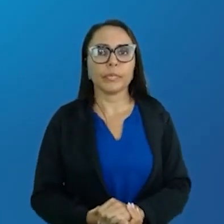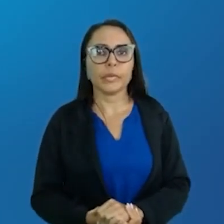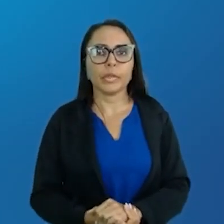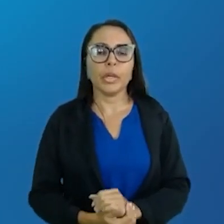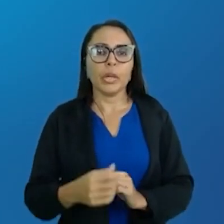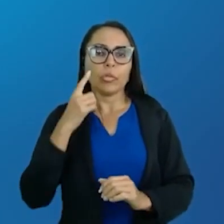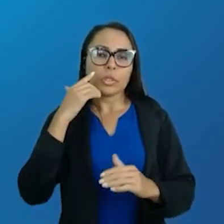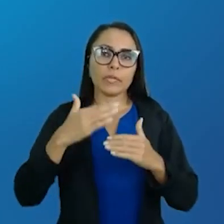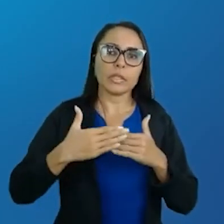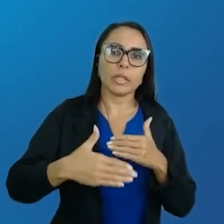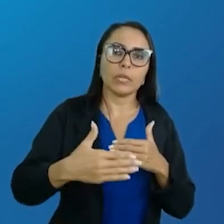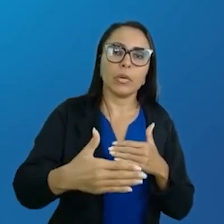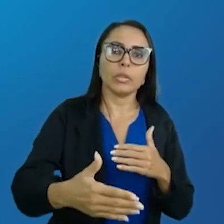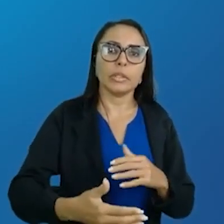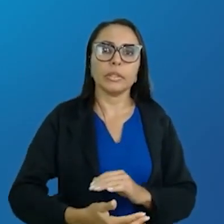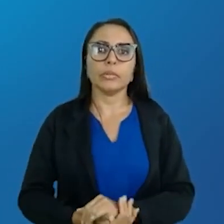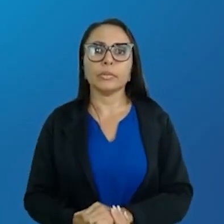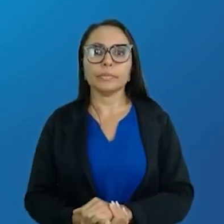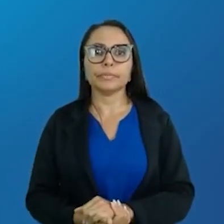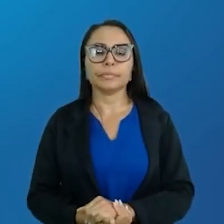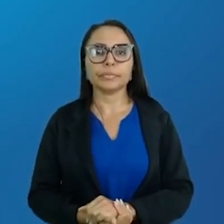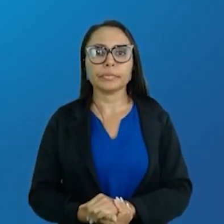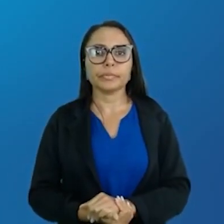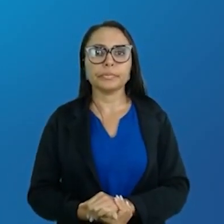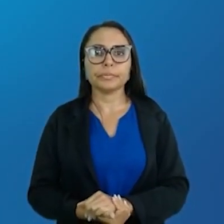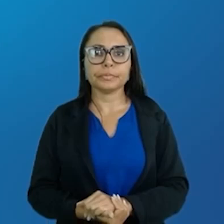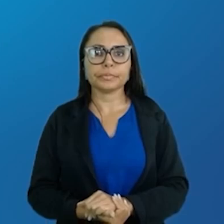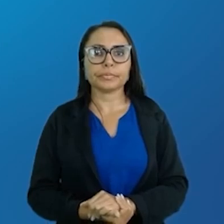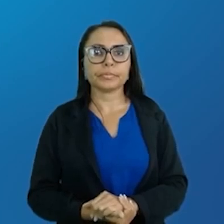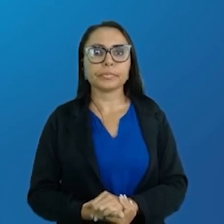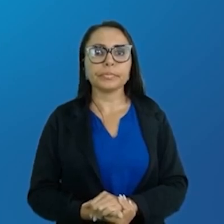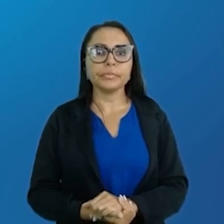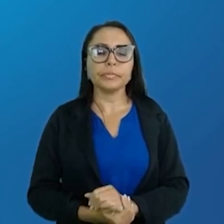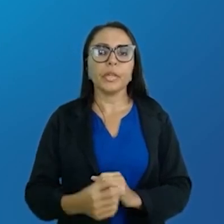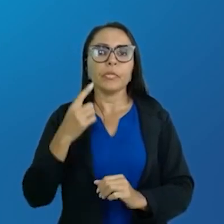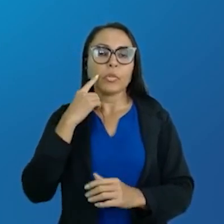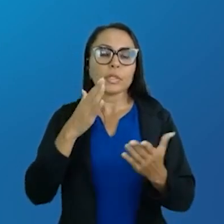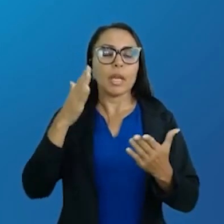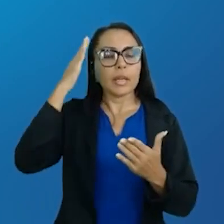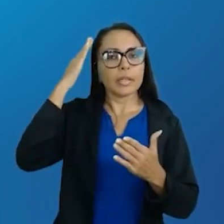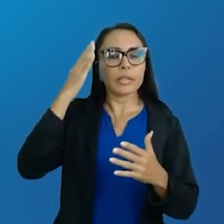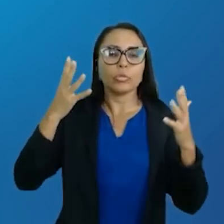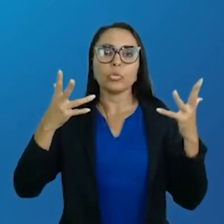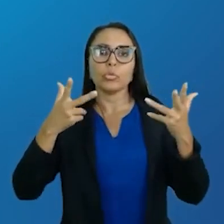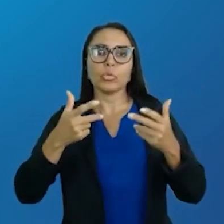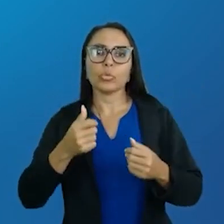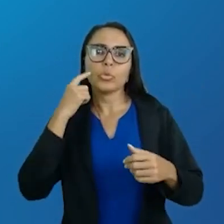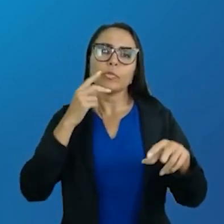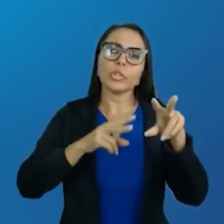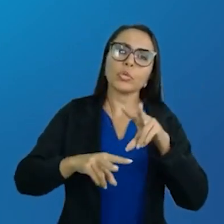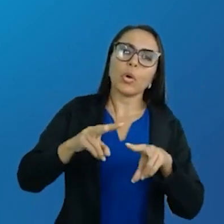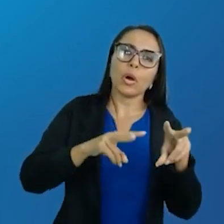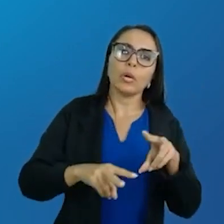seguir uma ordem meio aleatória, digamos assim. Se o Gestalt afirma que sempre compreendemos o todo de um composto visual,